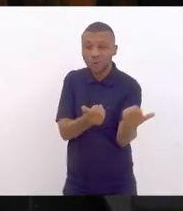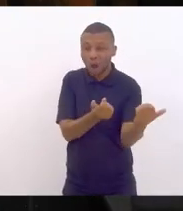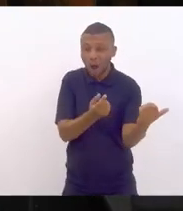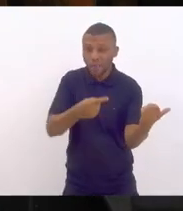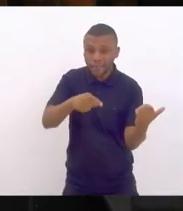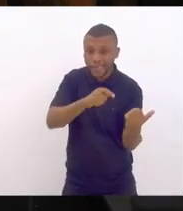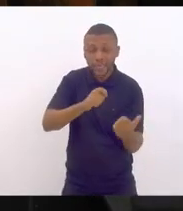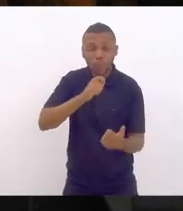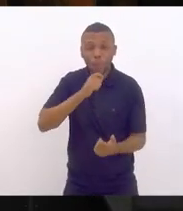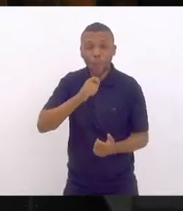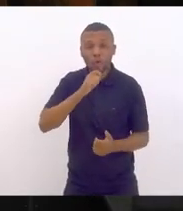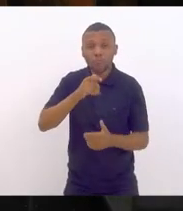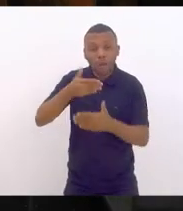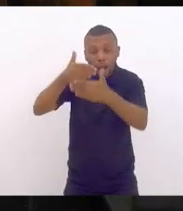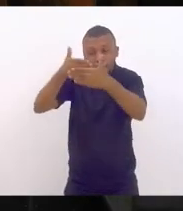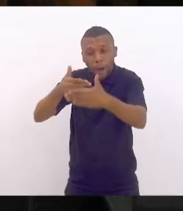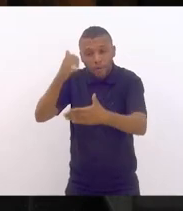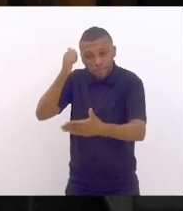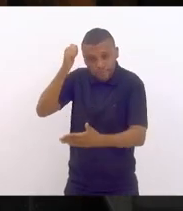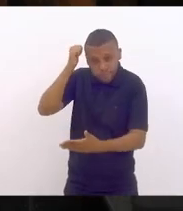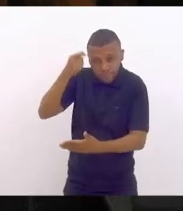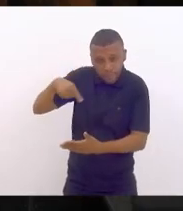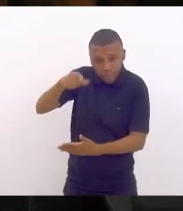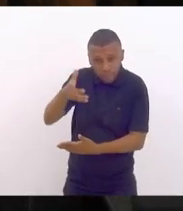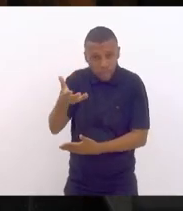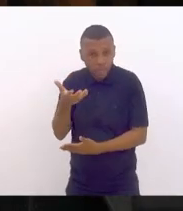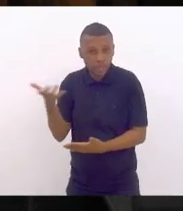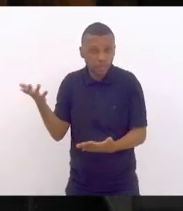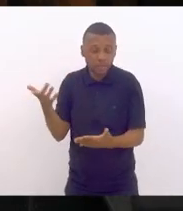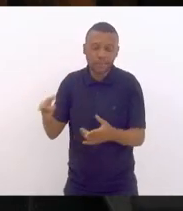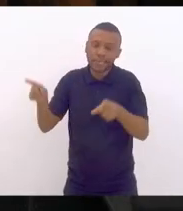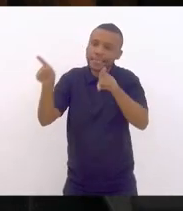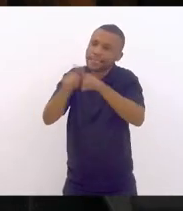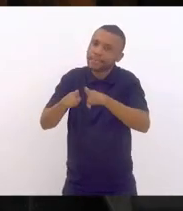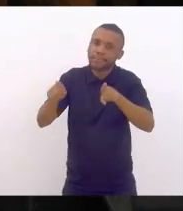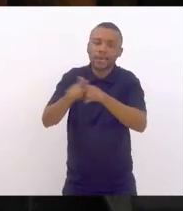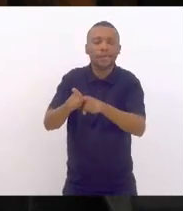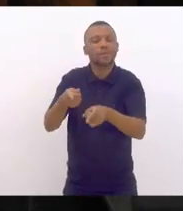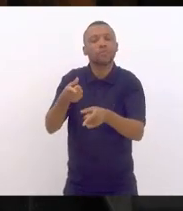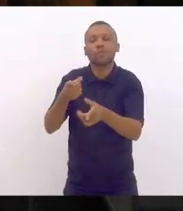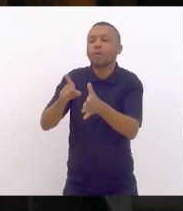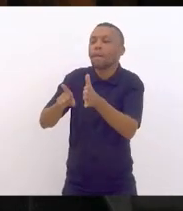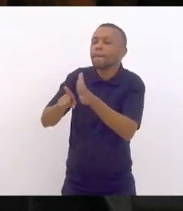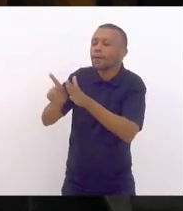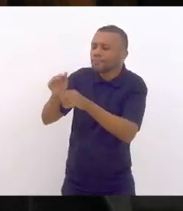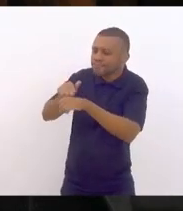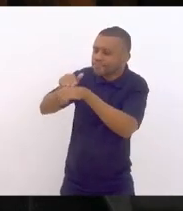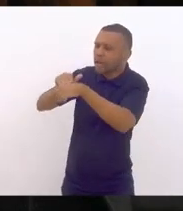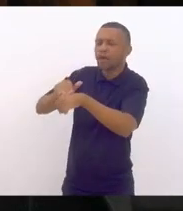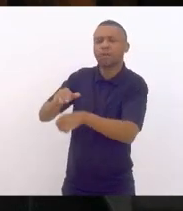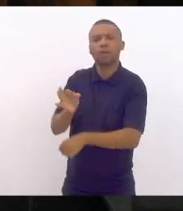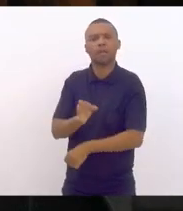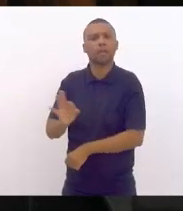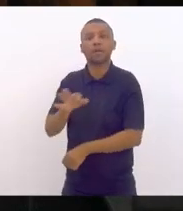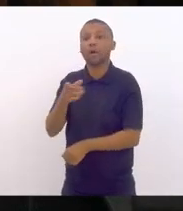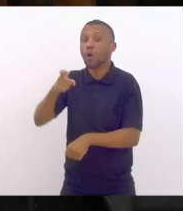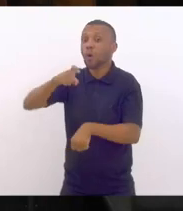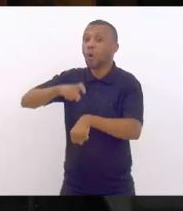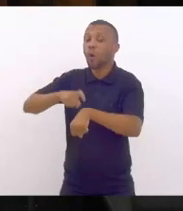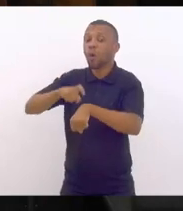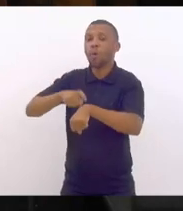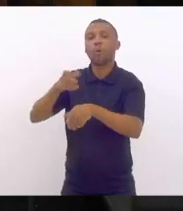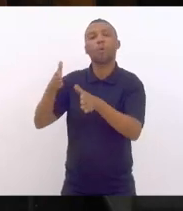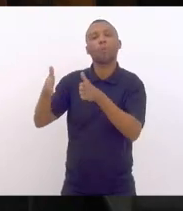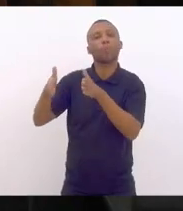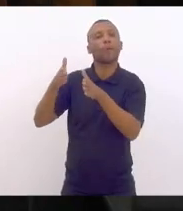ainda não fizeram do vestibular querer ir também não foram consultados né então o tempo mostrou